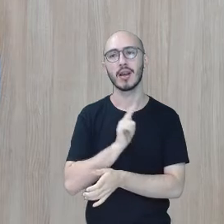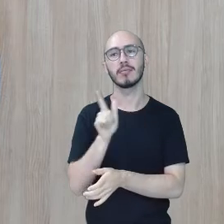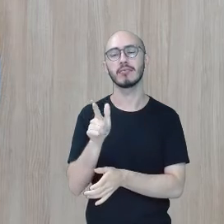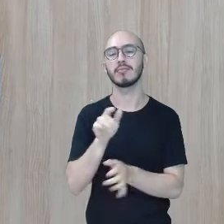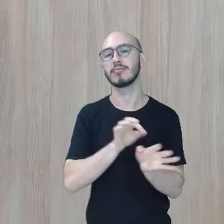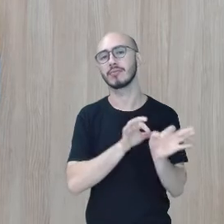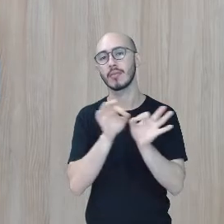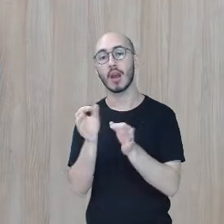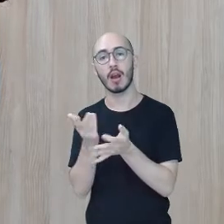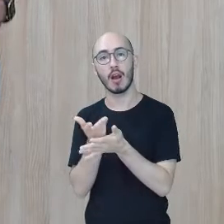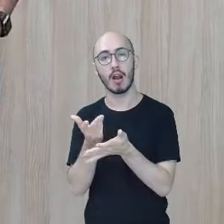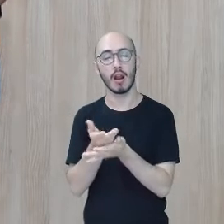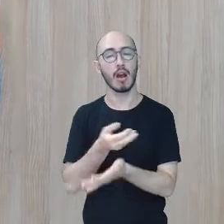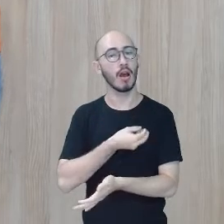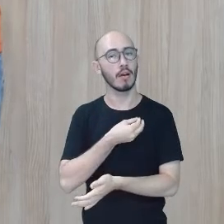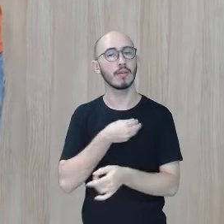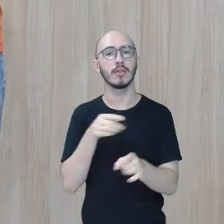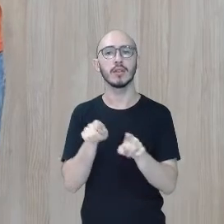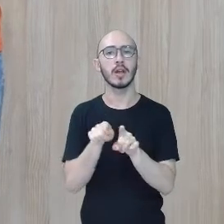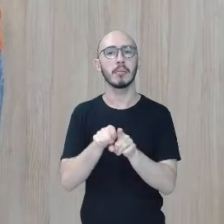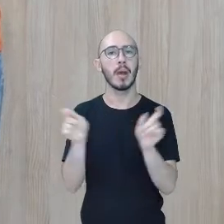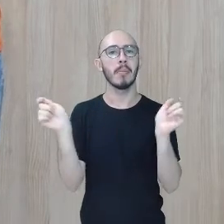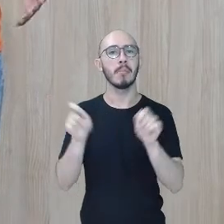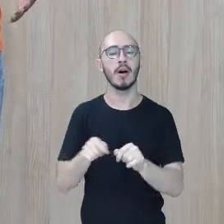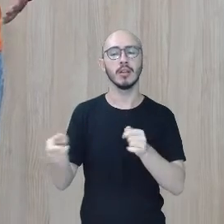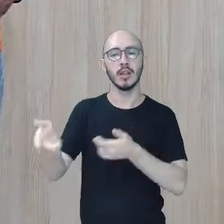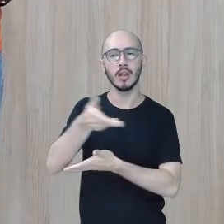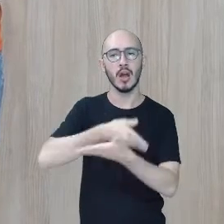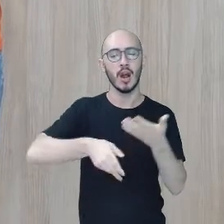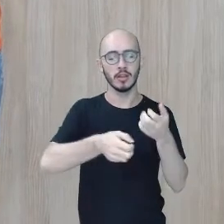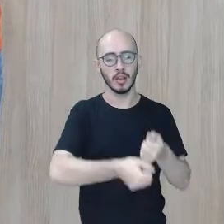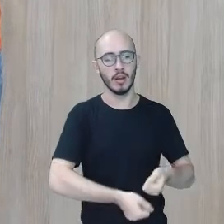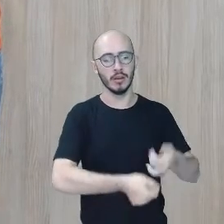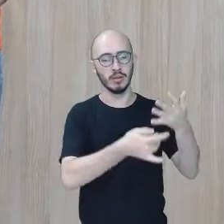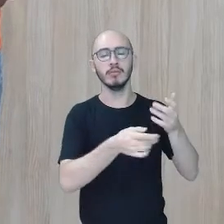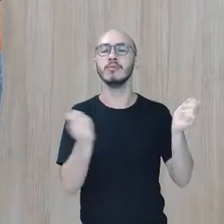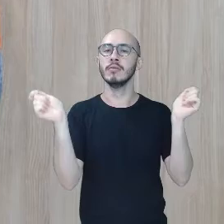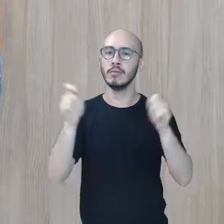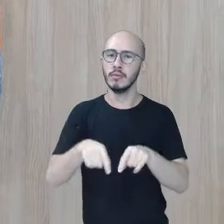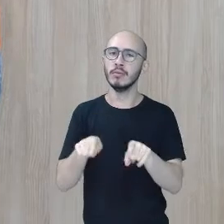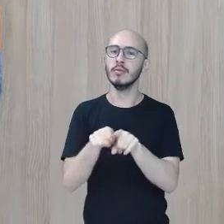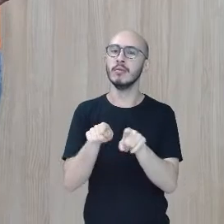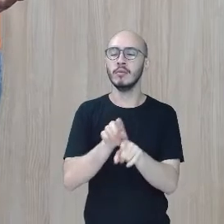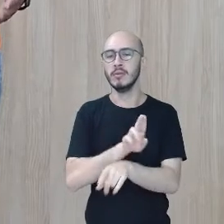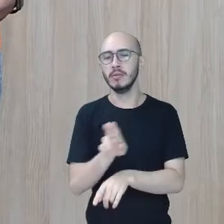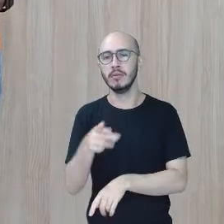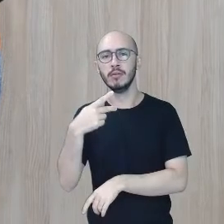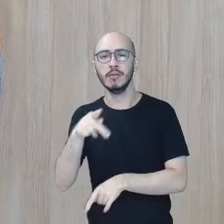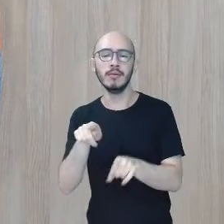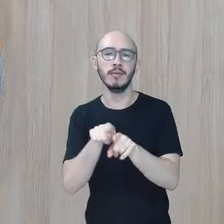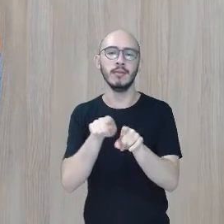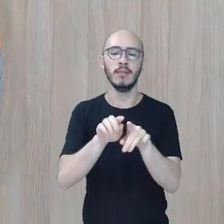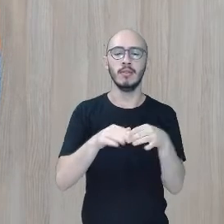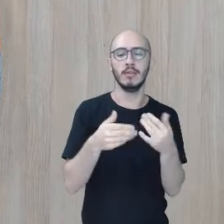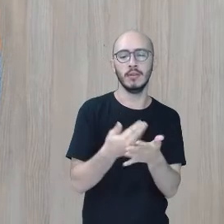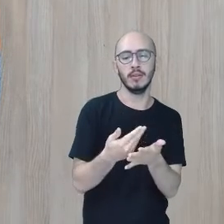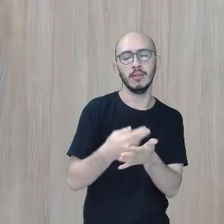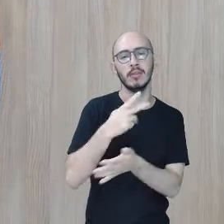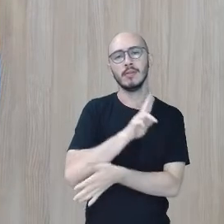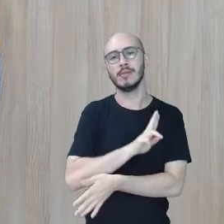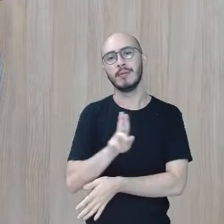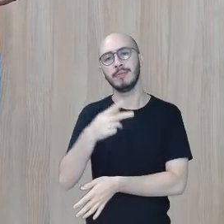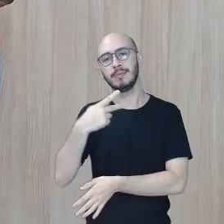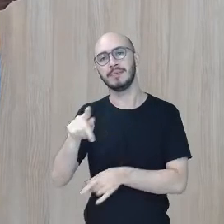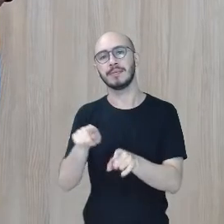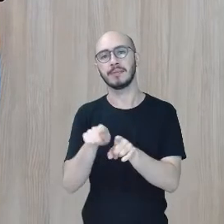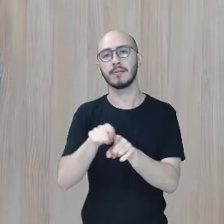assistir a nossa aula ao vivo, você pode comentar aí, mandar seu nome, a escola que você faz parte, mandar também